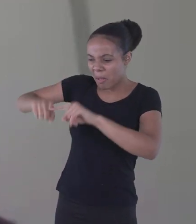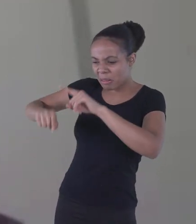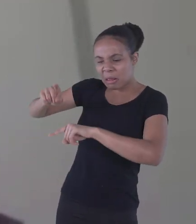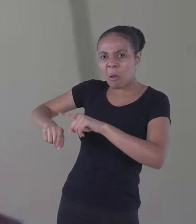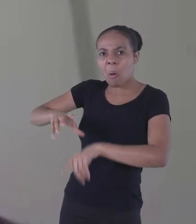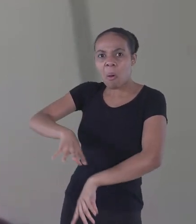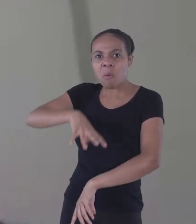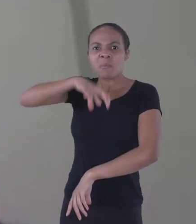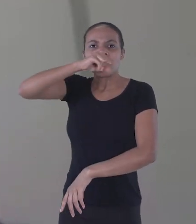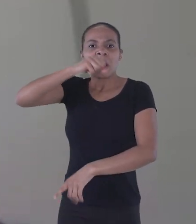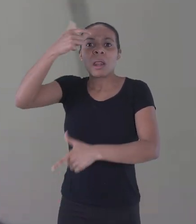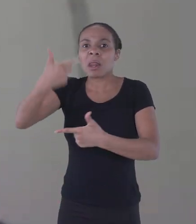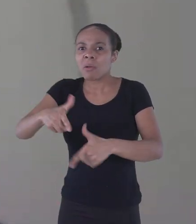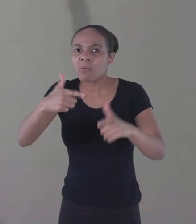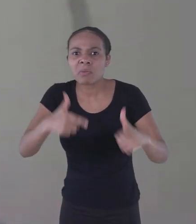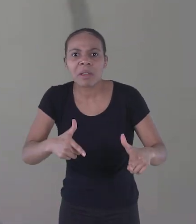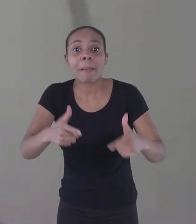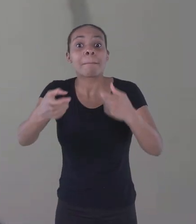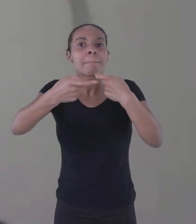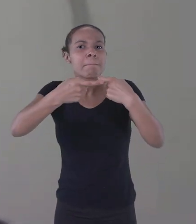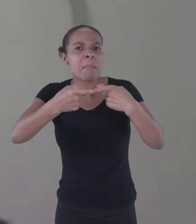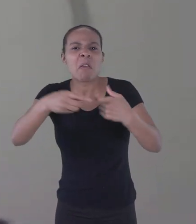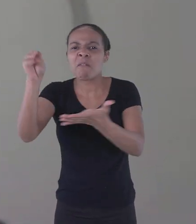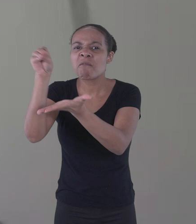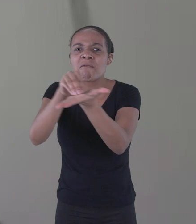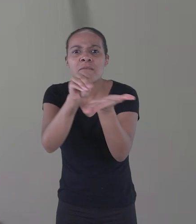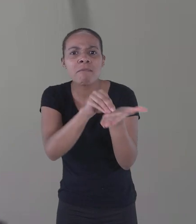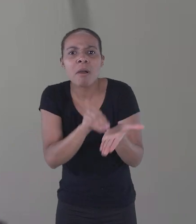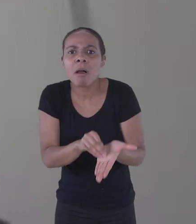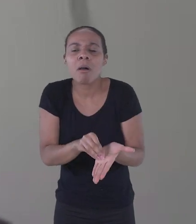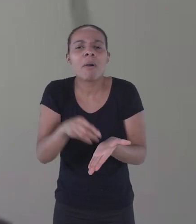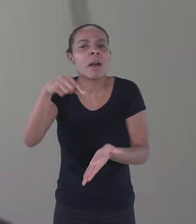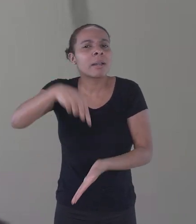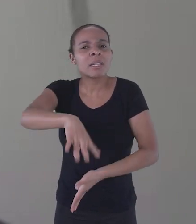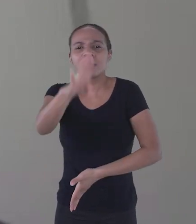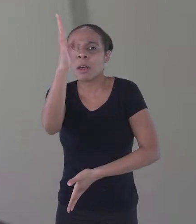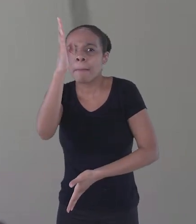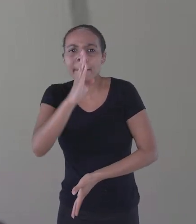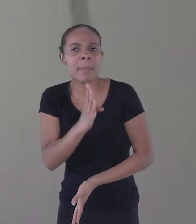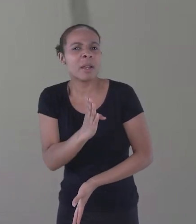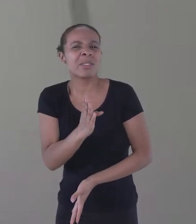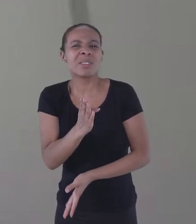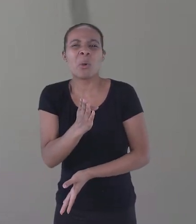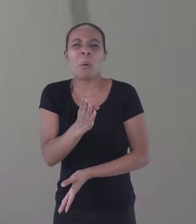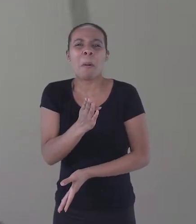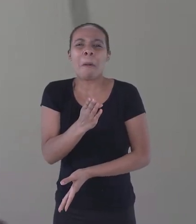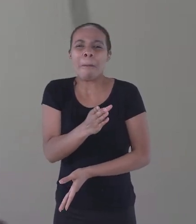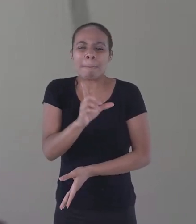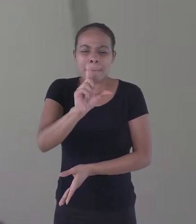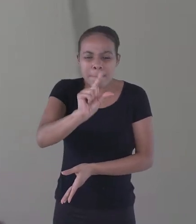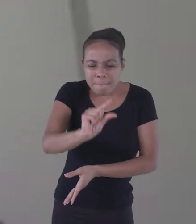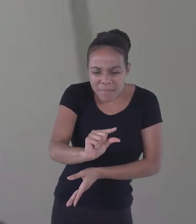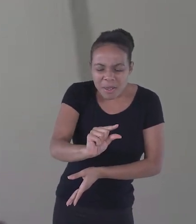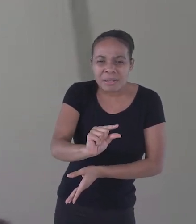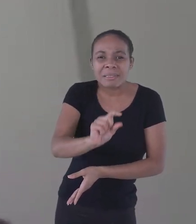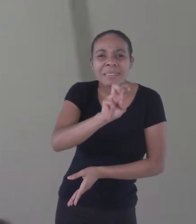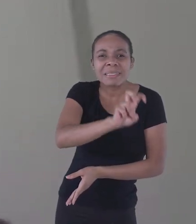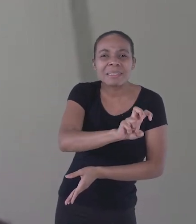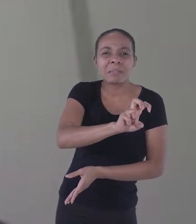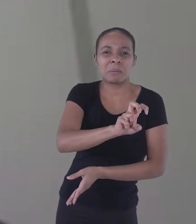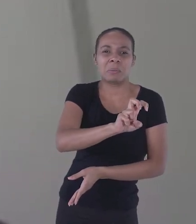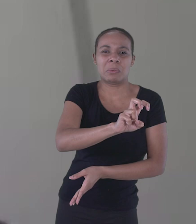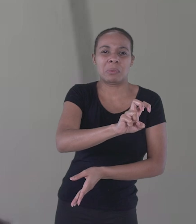há médico, o Brasil tem apenas pouco mais de 500 mil médicos. Né? Havia aqui